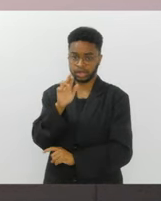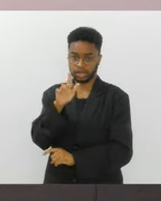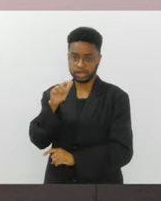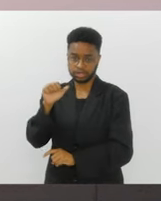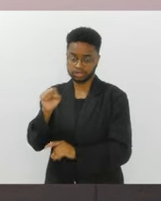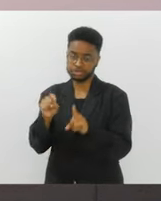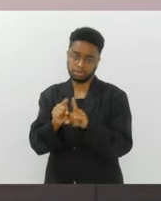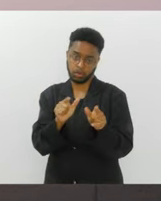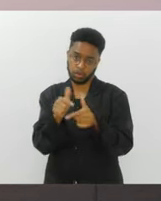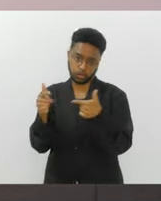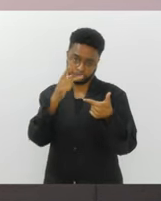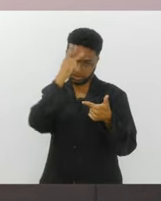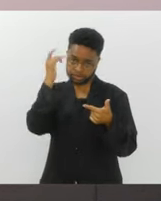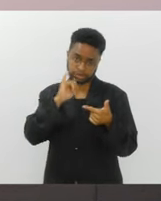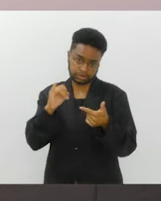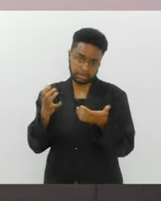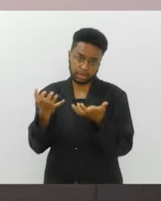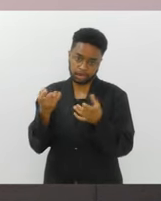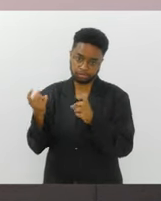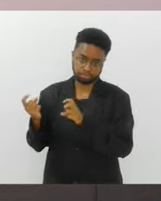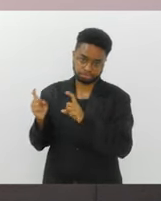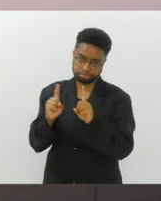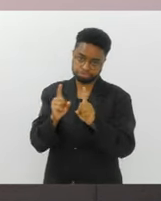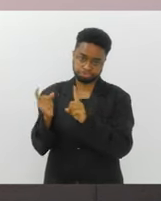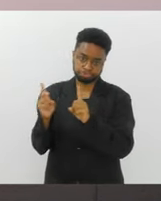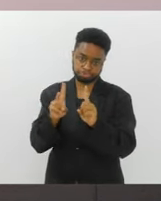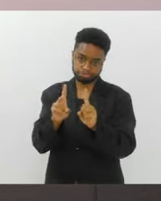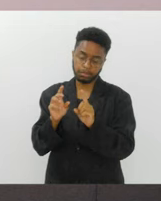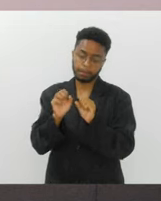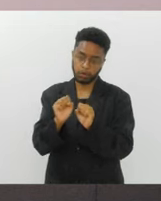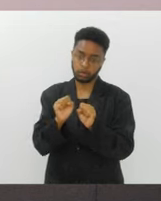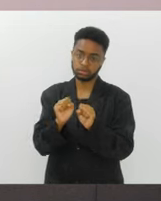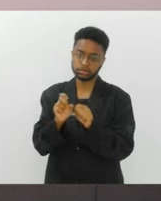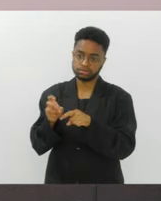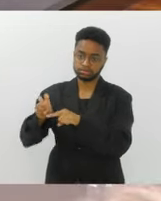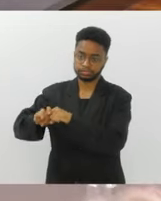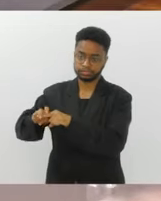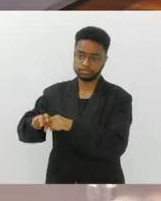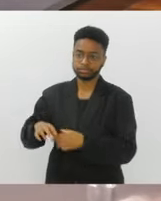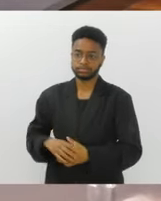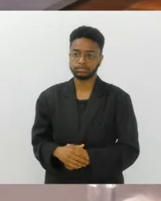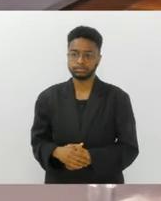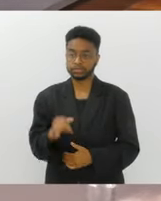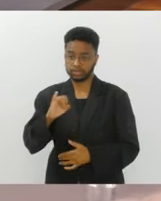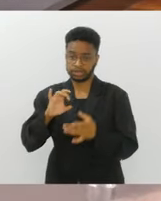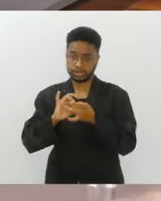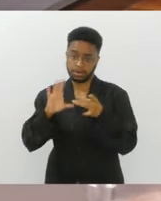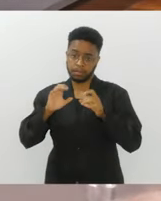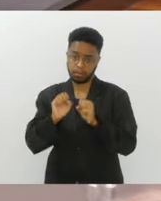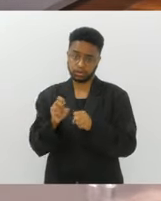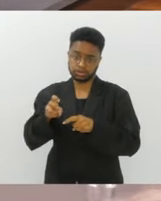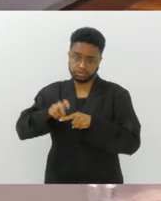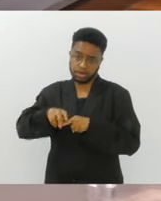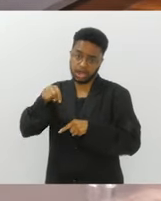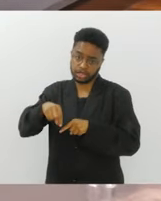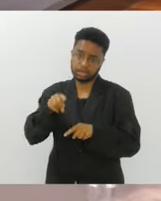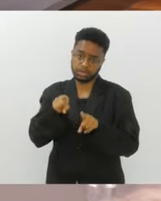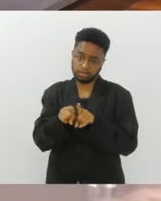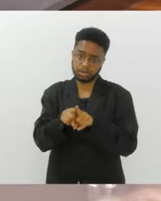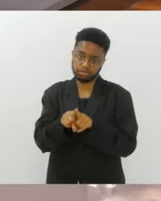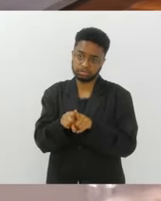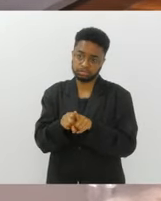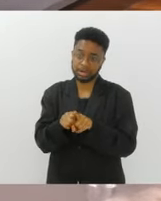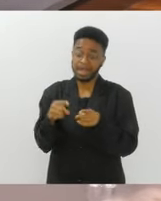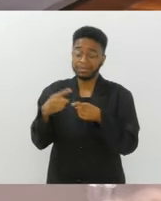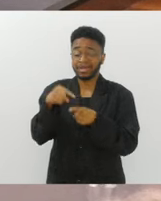e quem mais Vossa Excelência desejar, que dá aqui assim, à minha direita. Vossa Excelência permitir, a gente pode falar daqui também. Se também, está bem. Se você... É